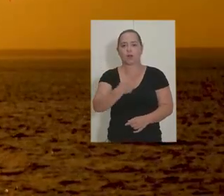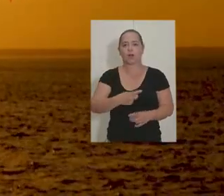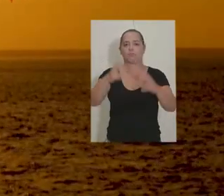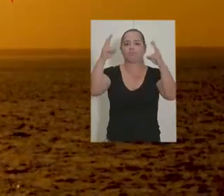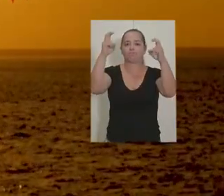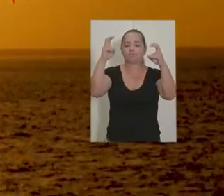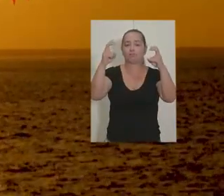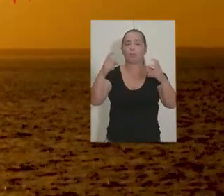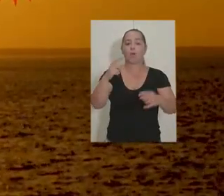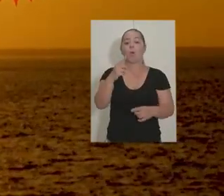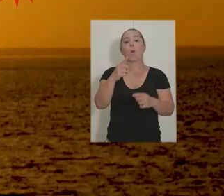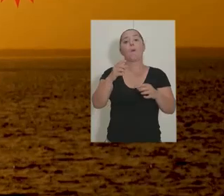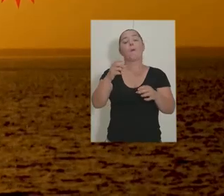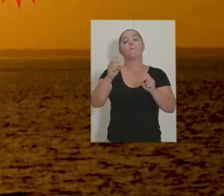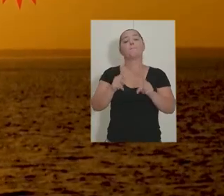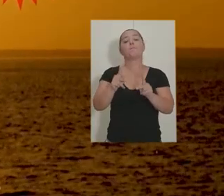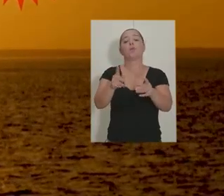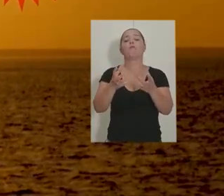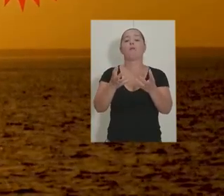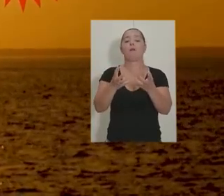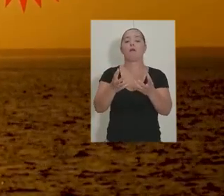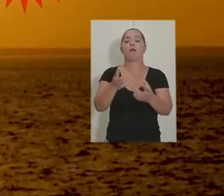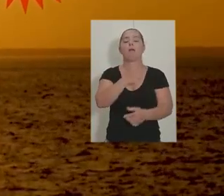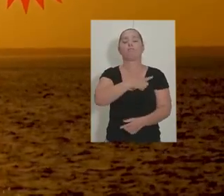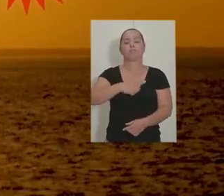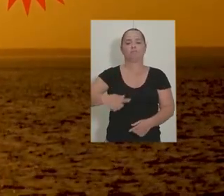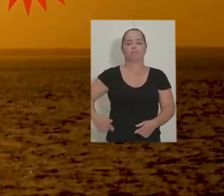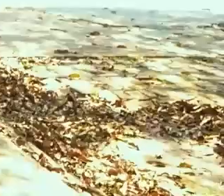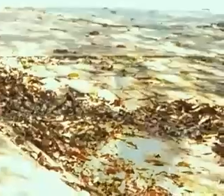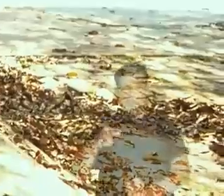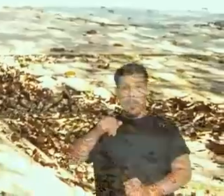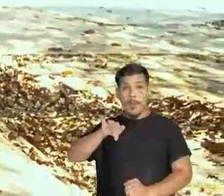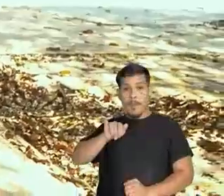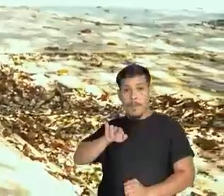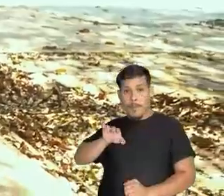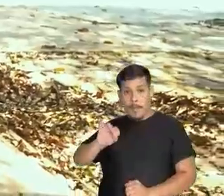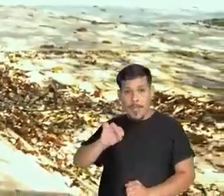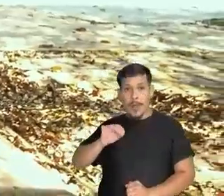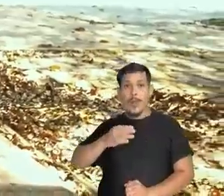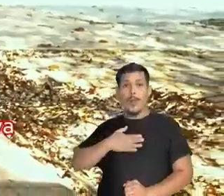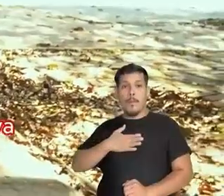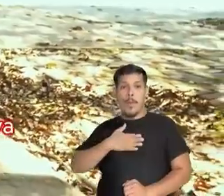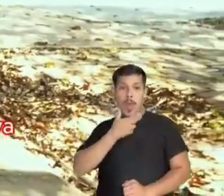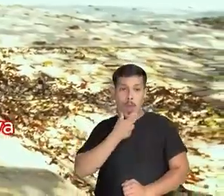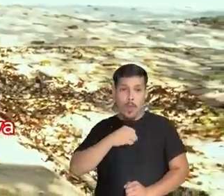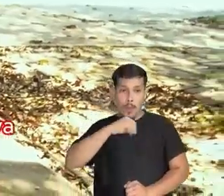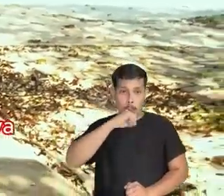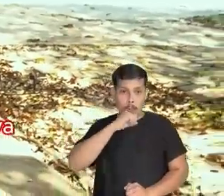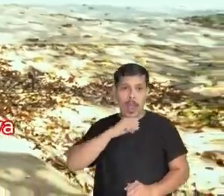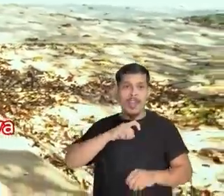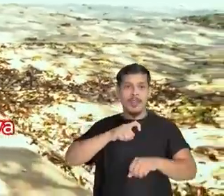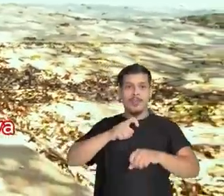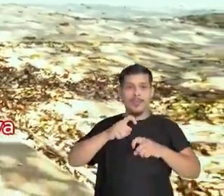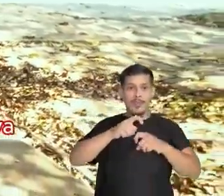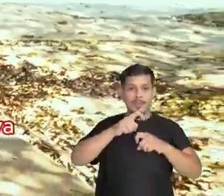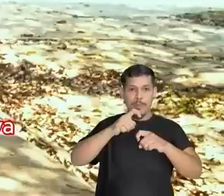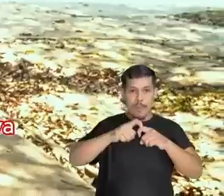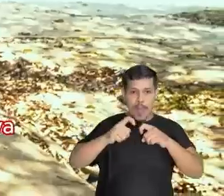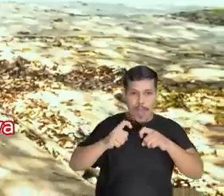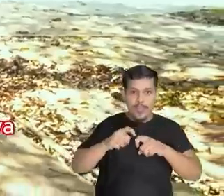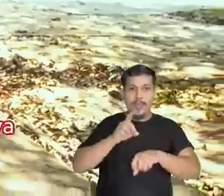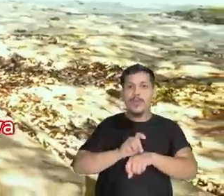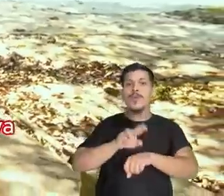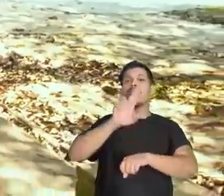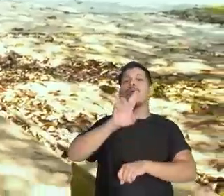nossa mensagem é que o povo quer e vai governar. Sou Miro Sanova, filho do saudoso médico